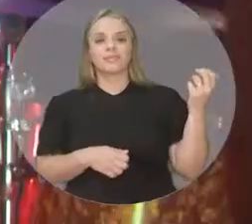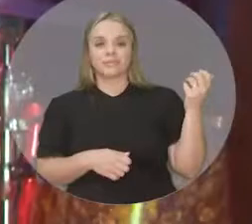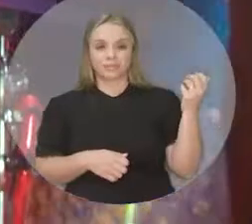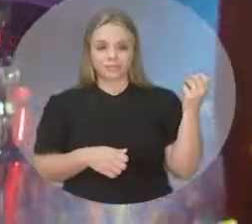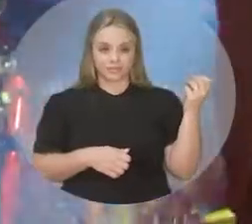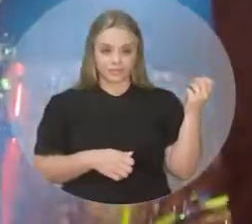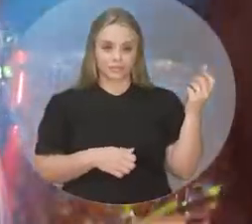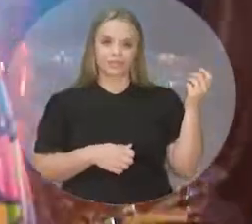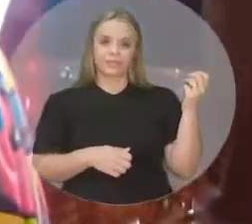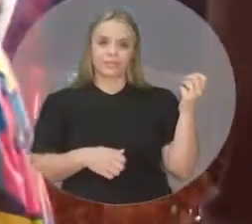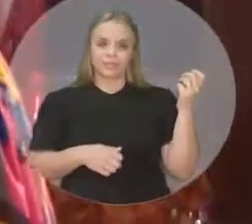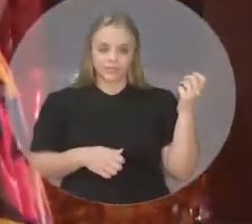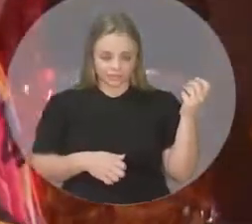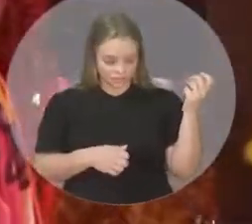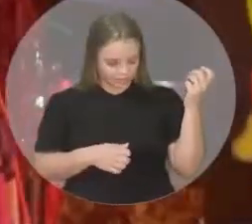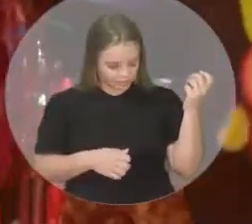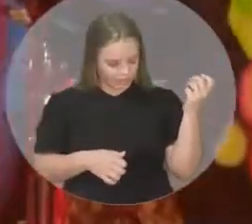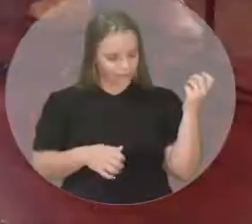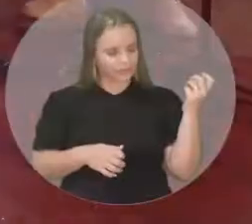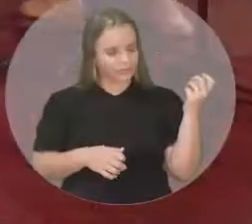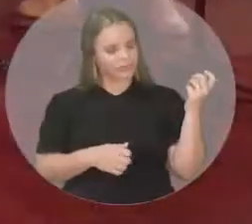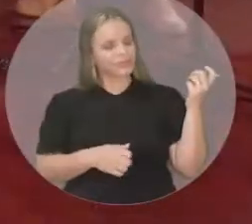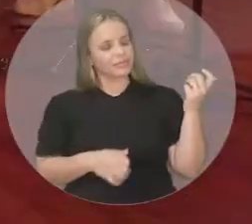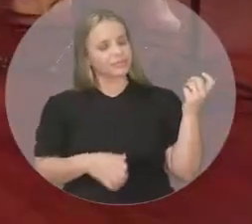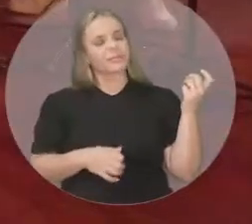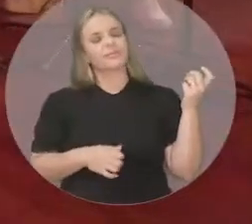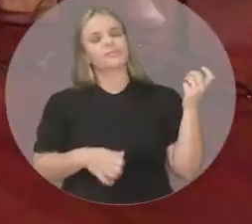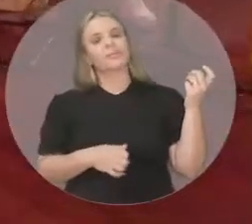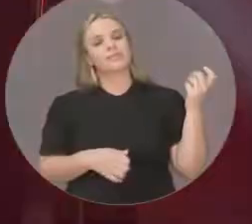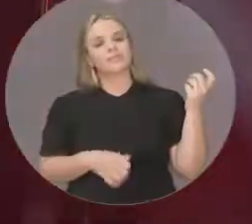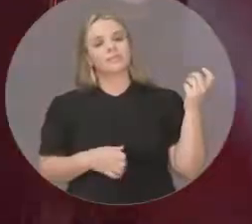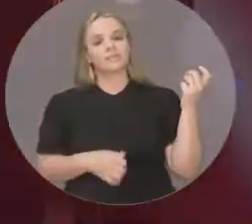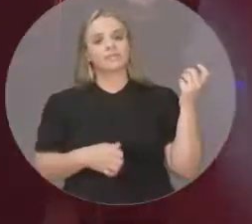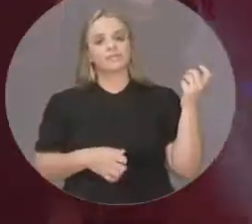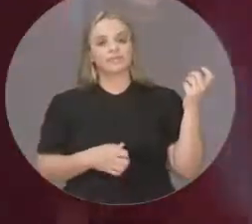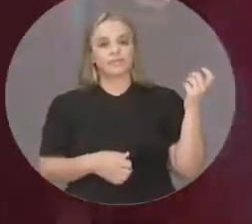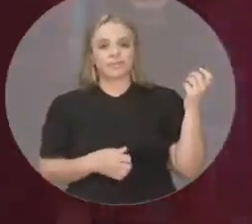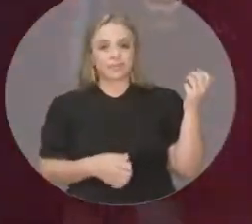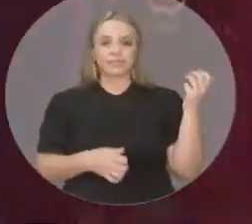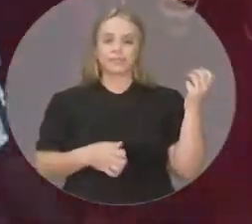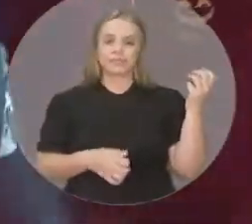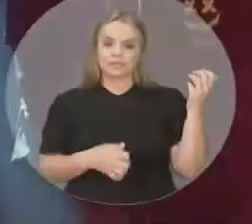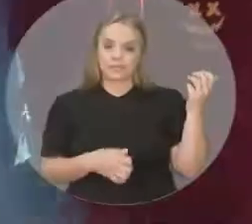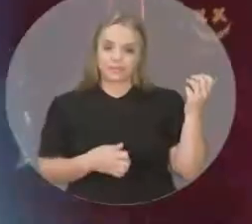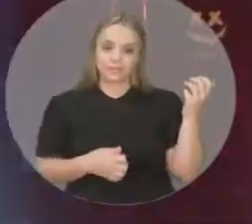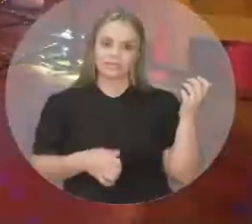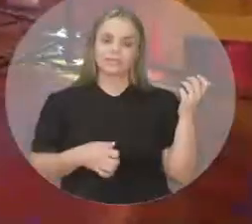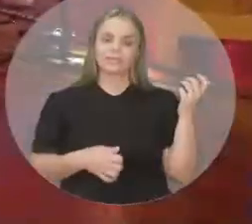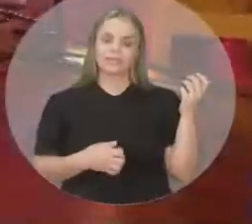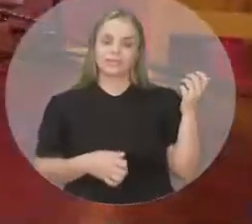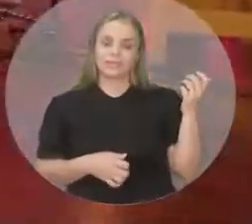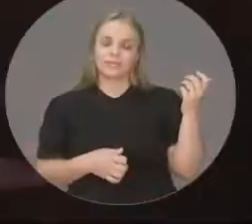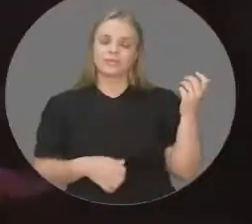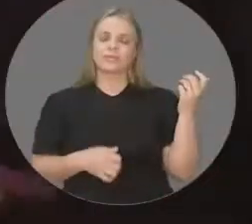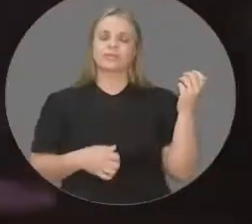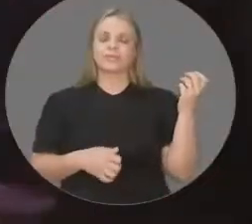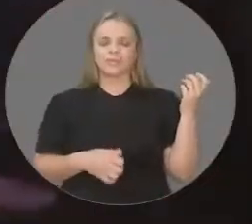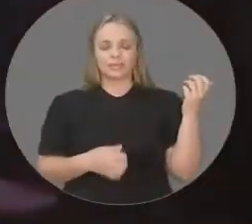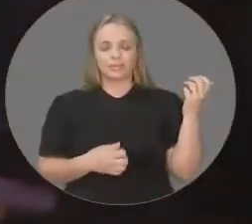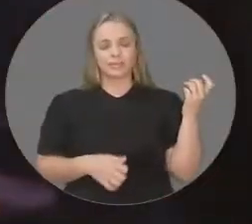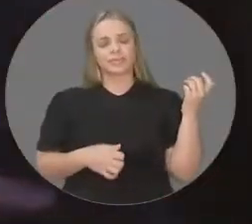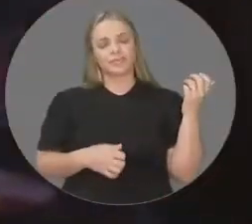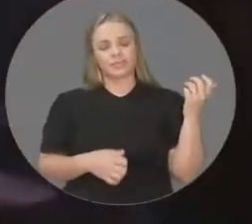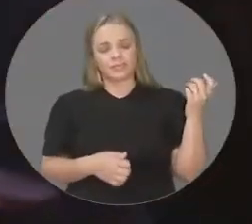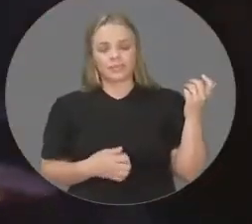lembro tempo de menino, tocava teteca, soltava ioiô. Pulava com Zé Bolupô,